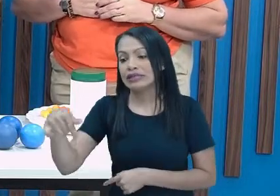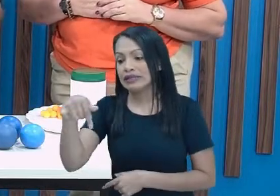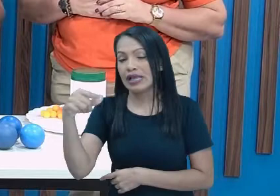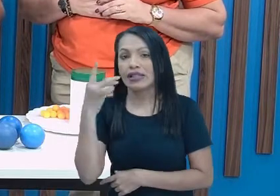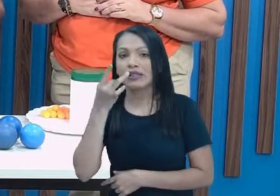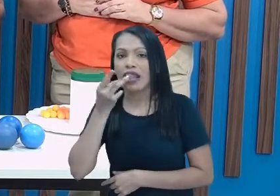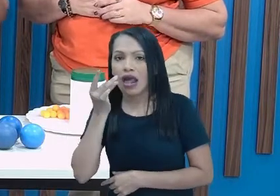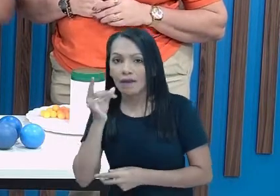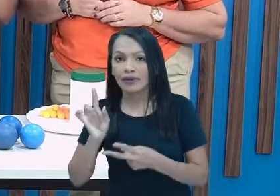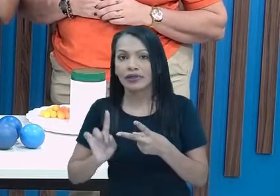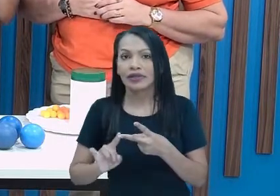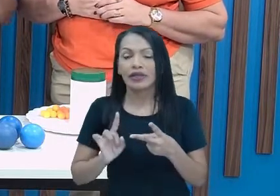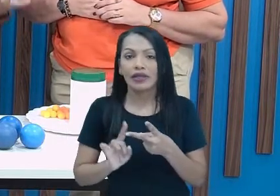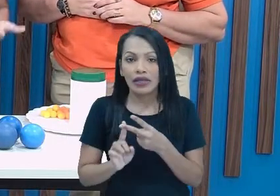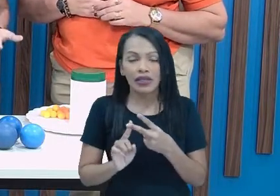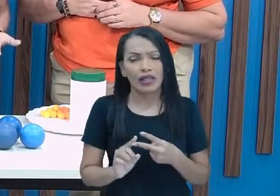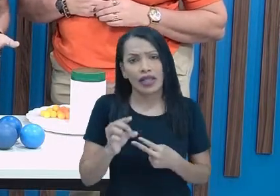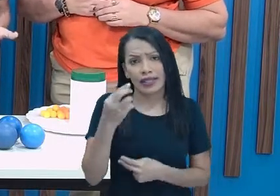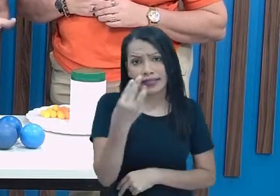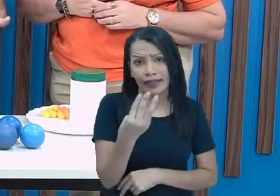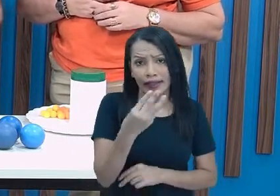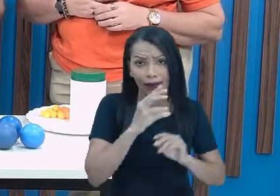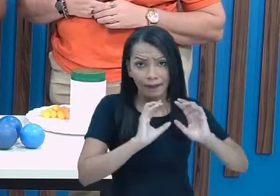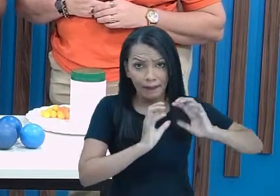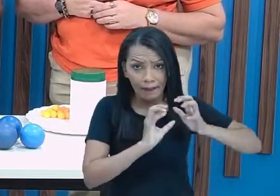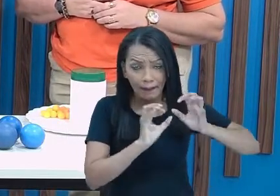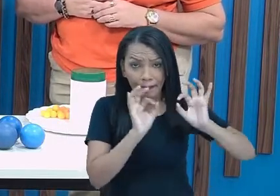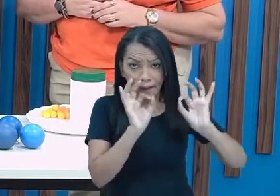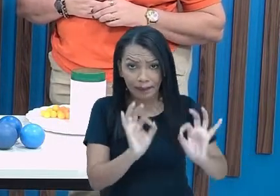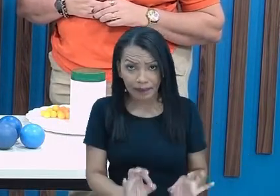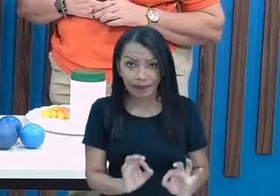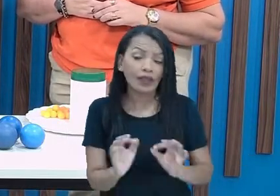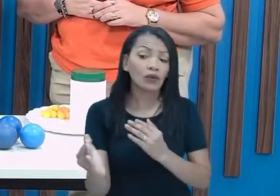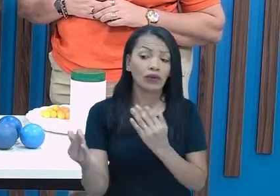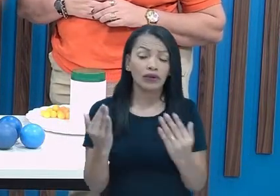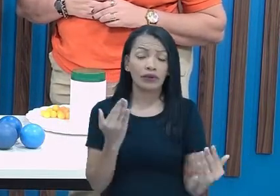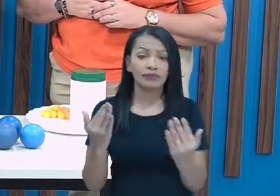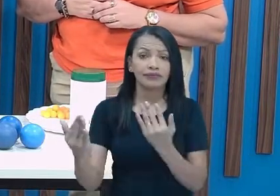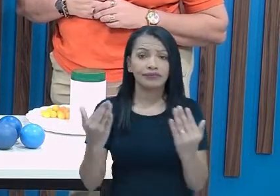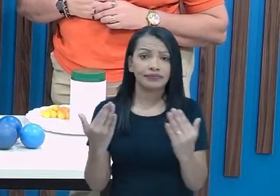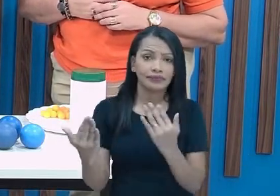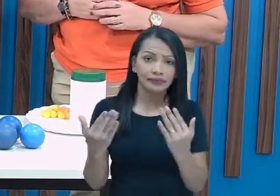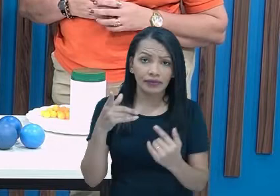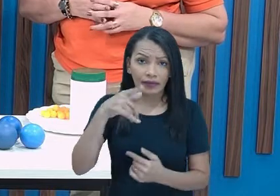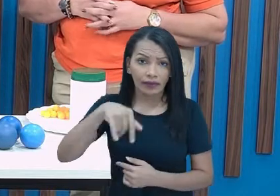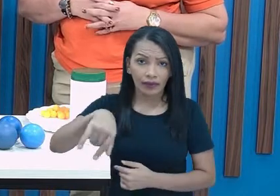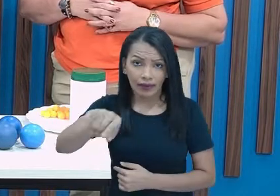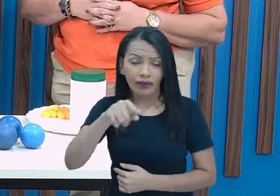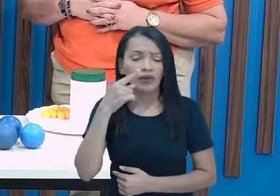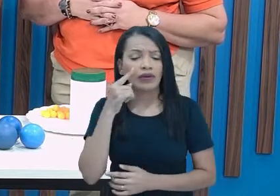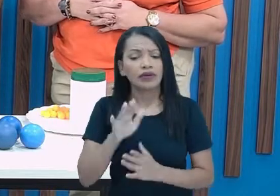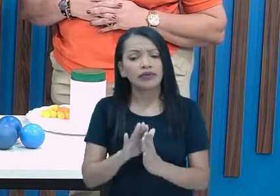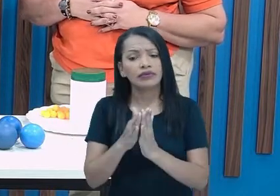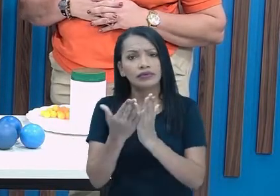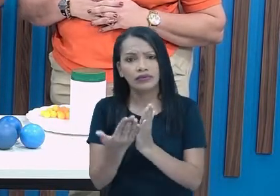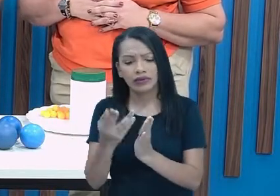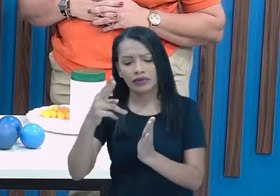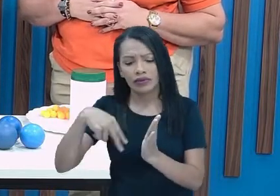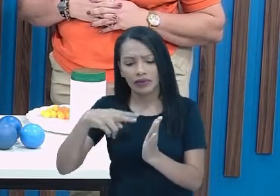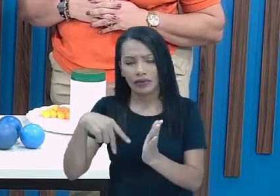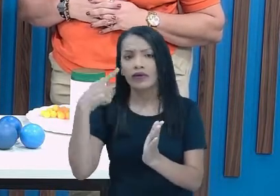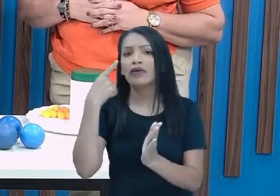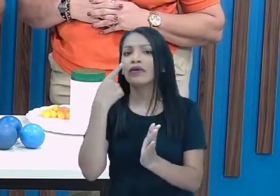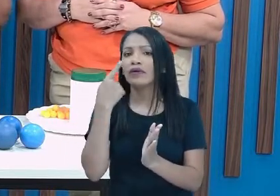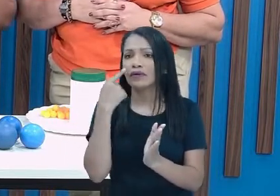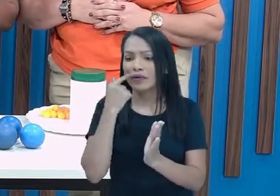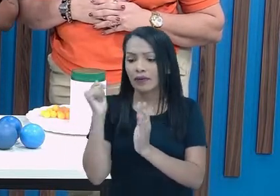bola. A quantidade de lápis é maior que a quantidade de bolas. Olha aí, a comparação que veio trabalhando no livro e que eu estou trabalhando